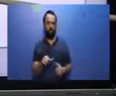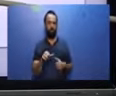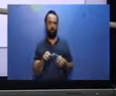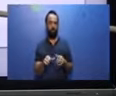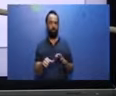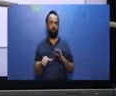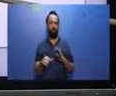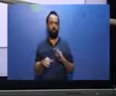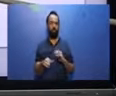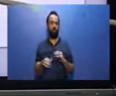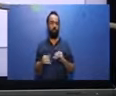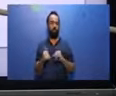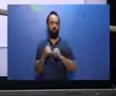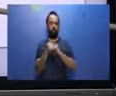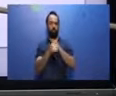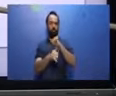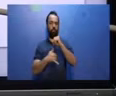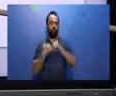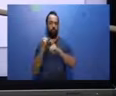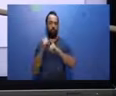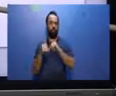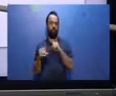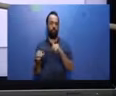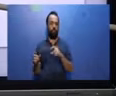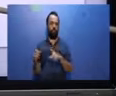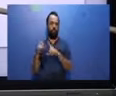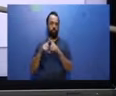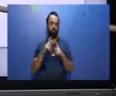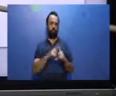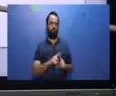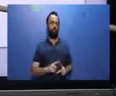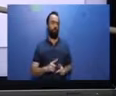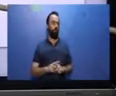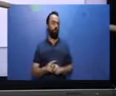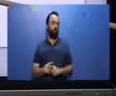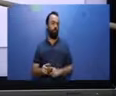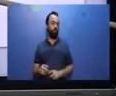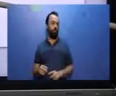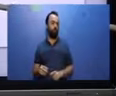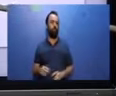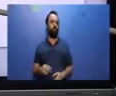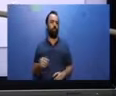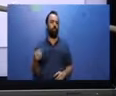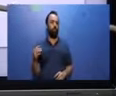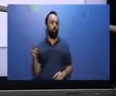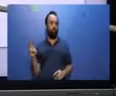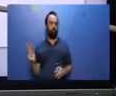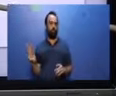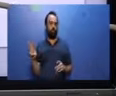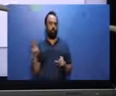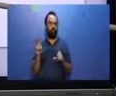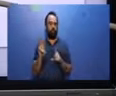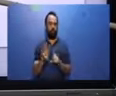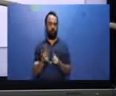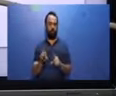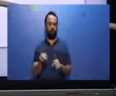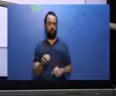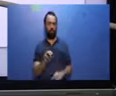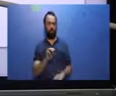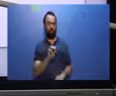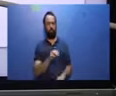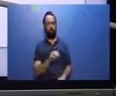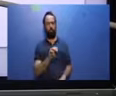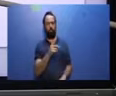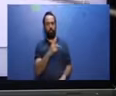dentro do parente então fica três vezes um queremos com 3 fósforos 3 x 4 ficaremos